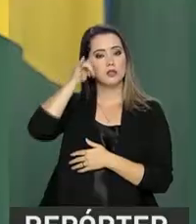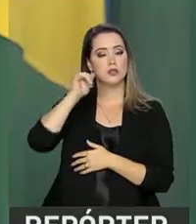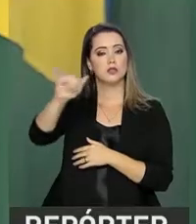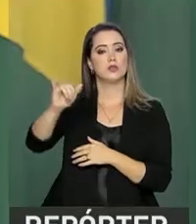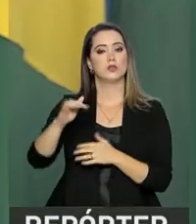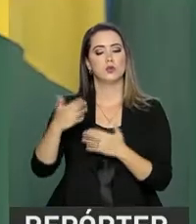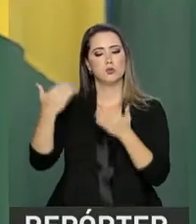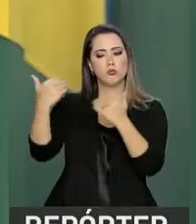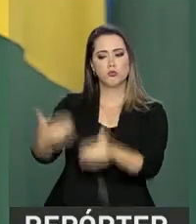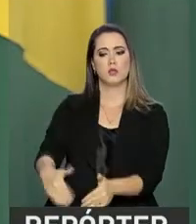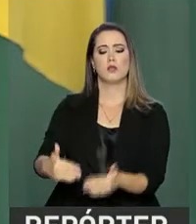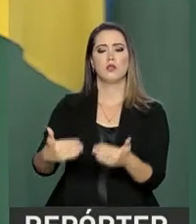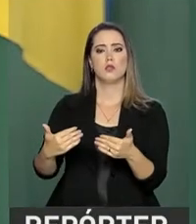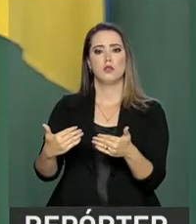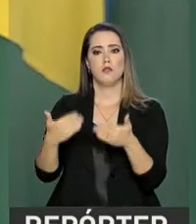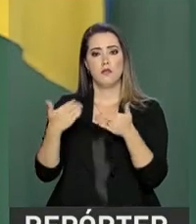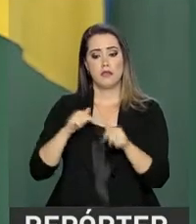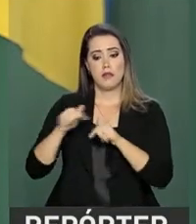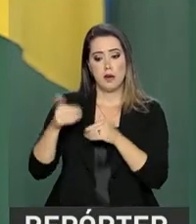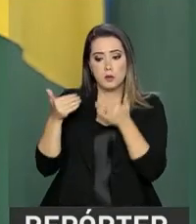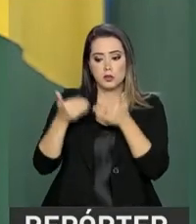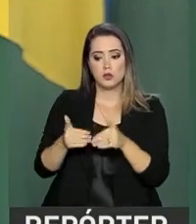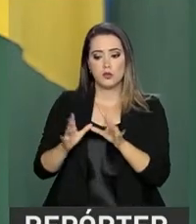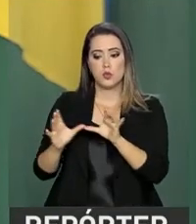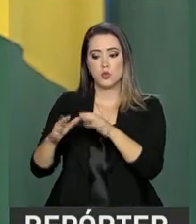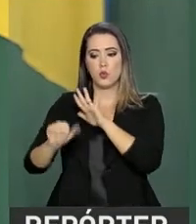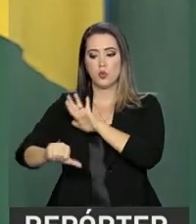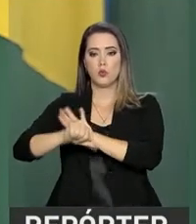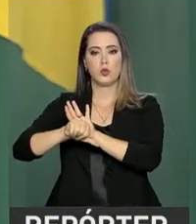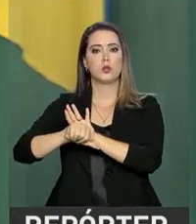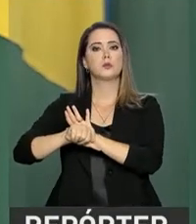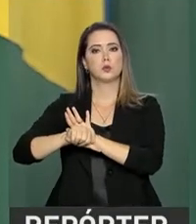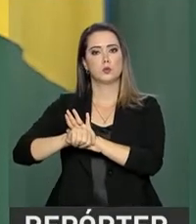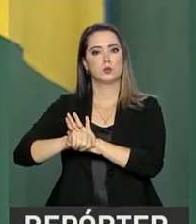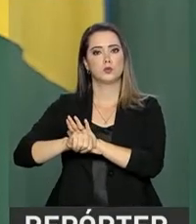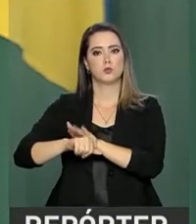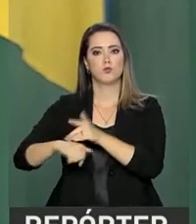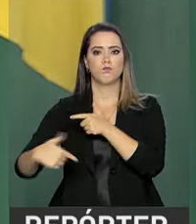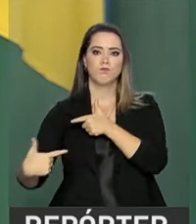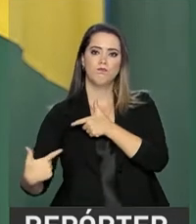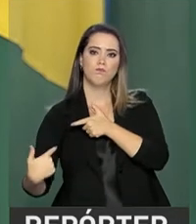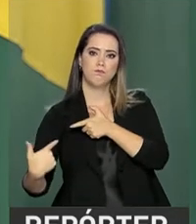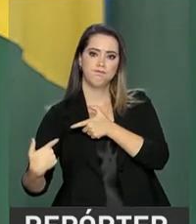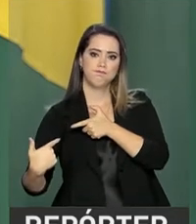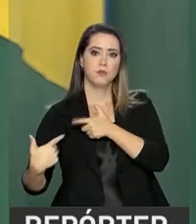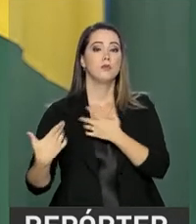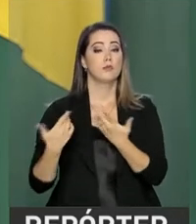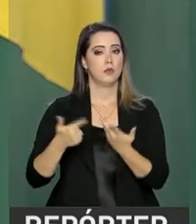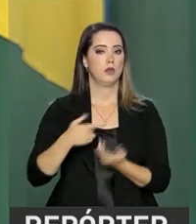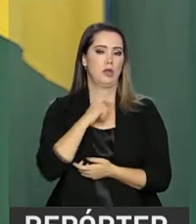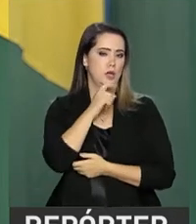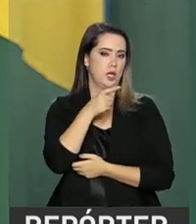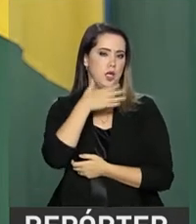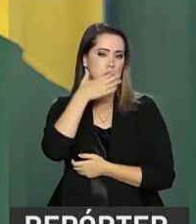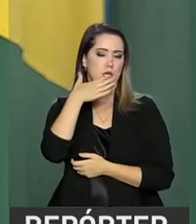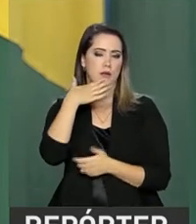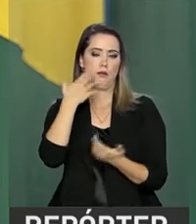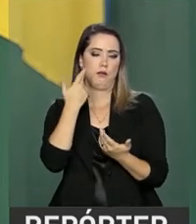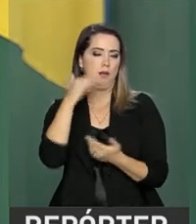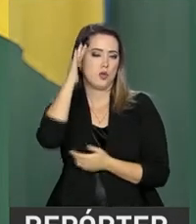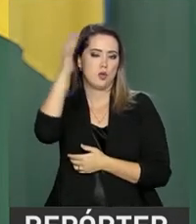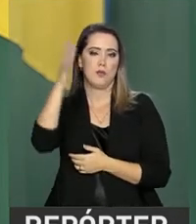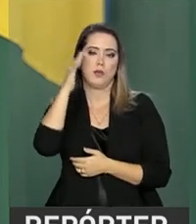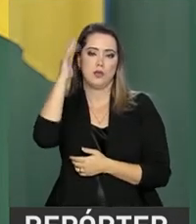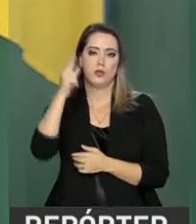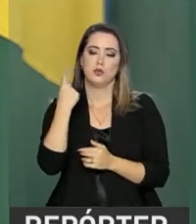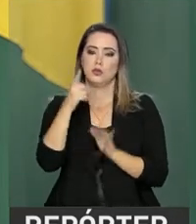de frente o crime organizado e naturalmente ninguém tem ilusão de que uma medida